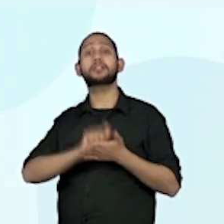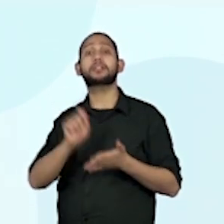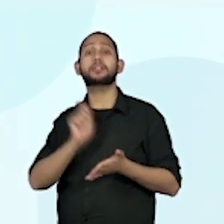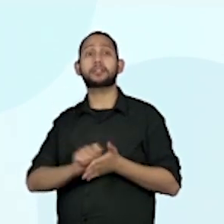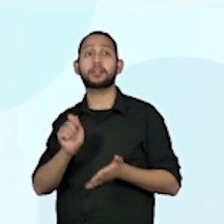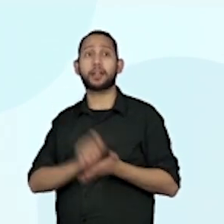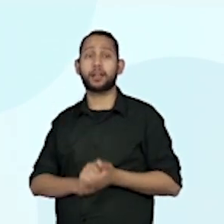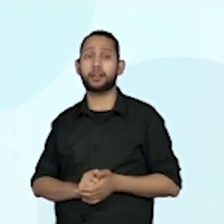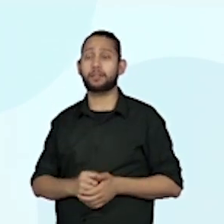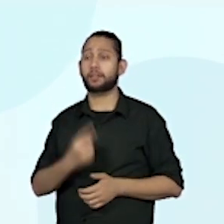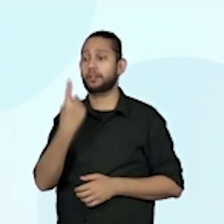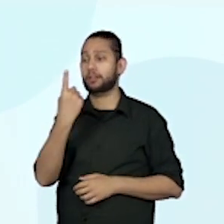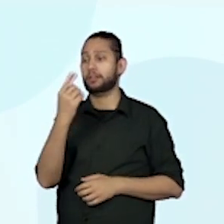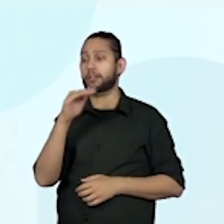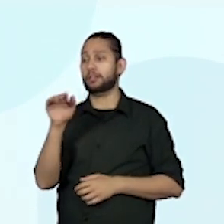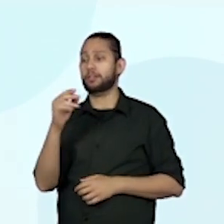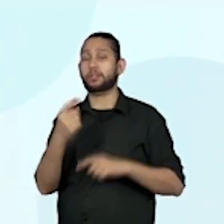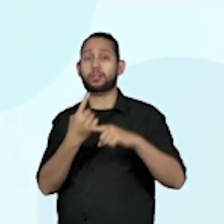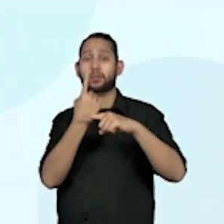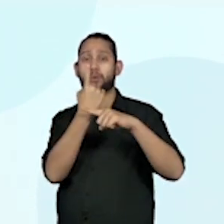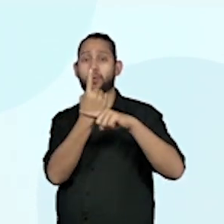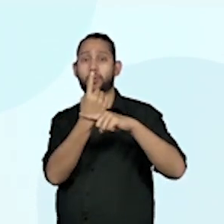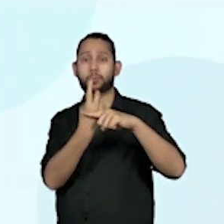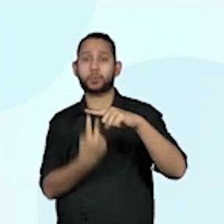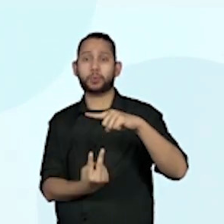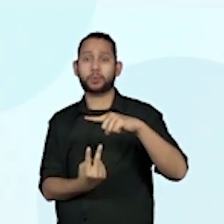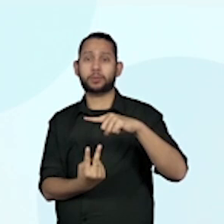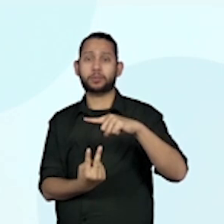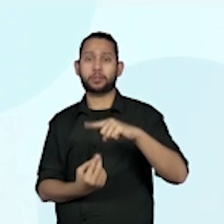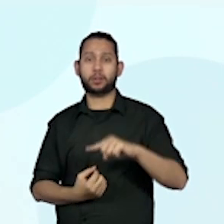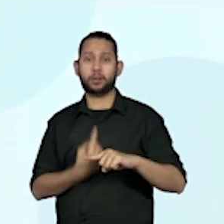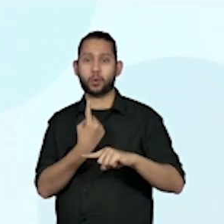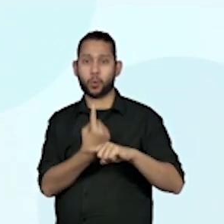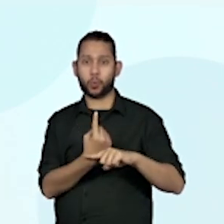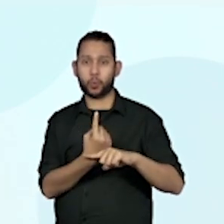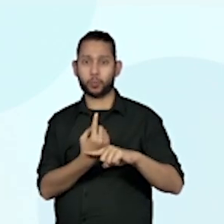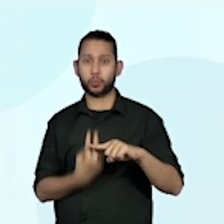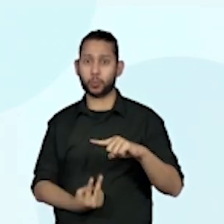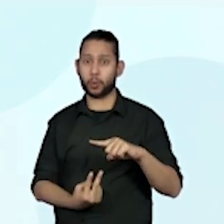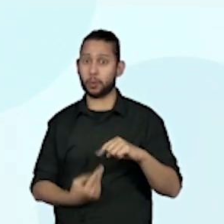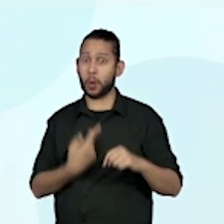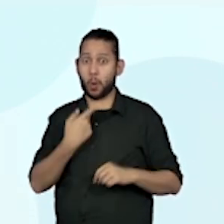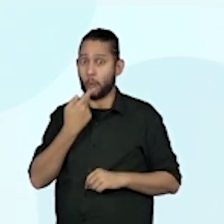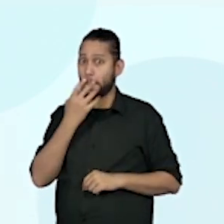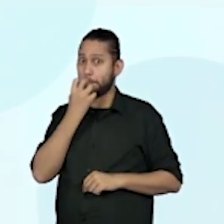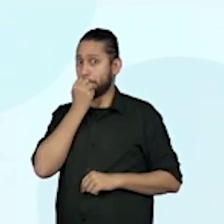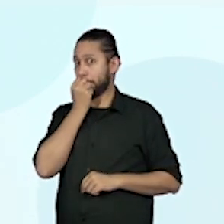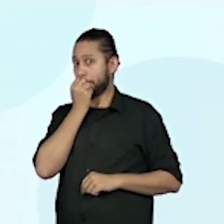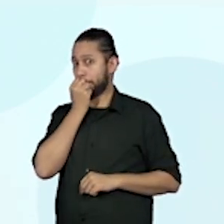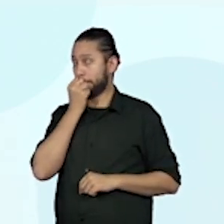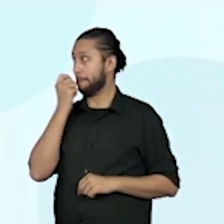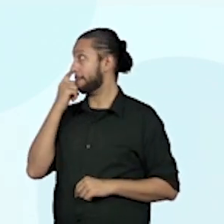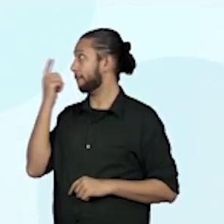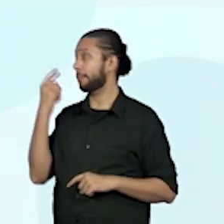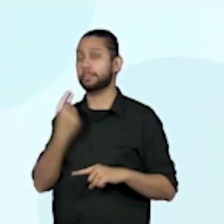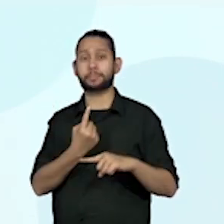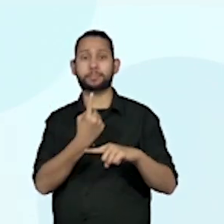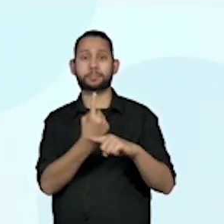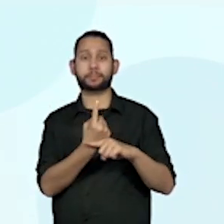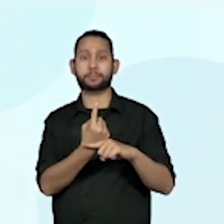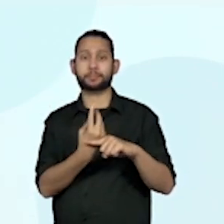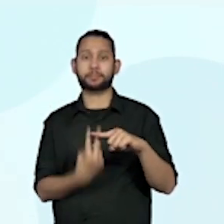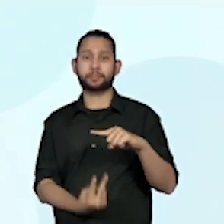por extenso dessa primeira fração, que por enquanto eu ainda não vou falar. Olha, começou a chegar as